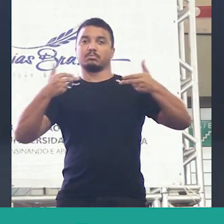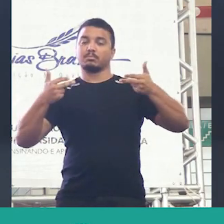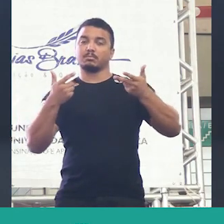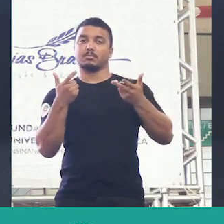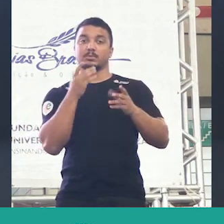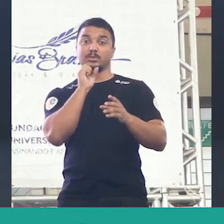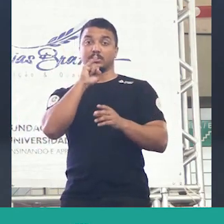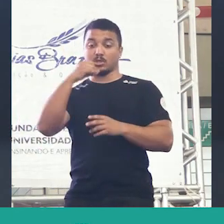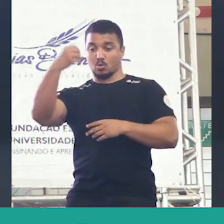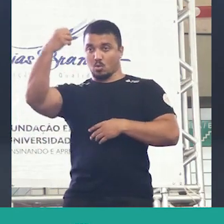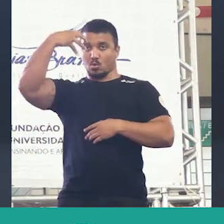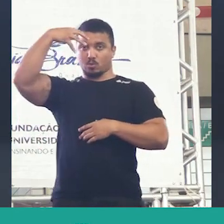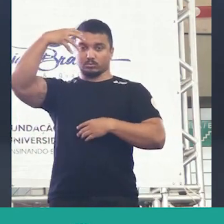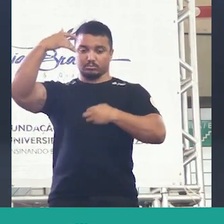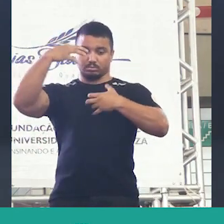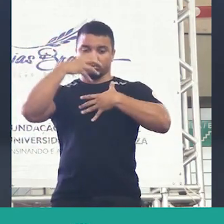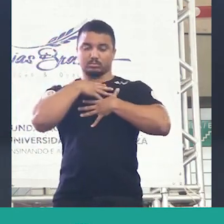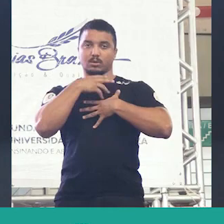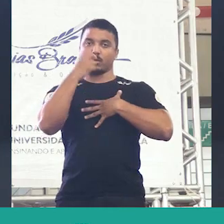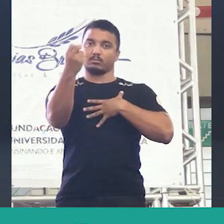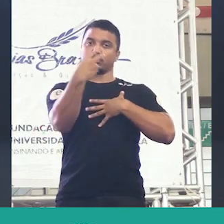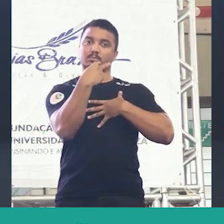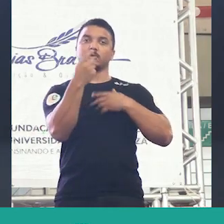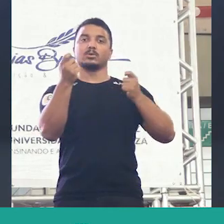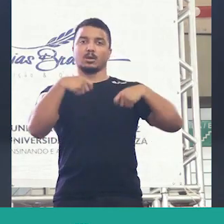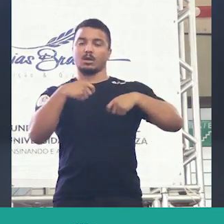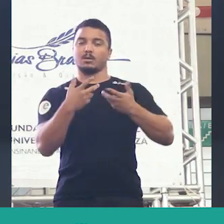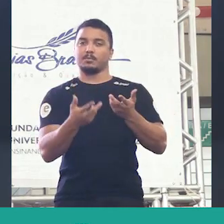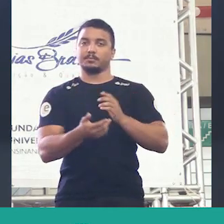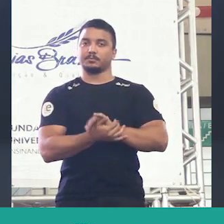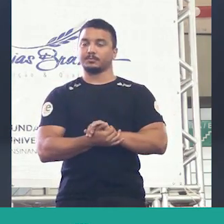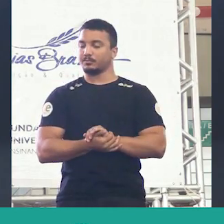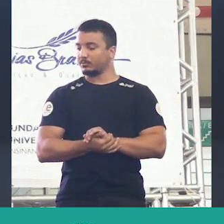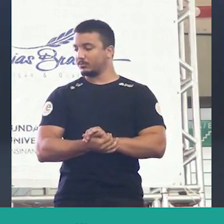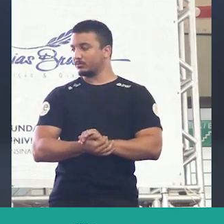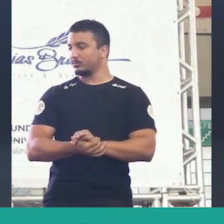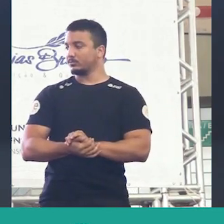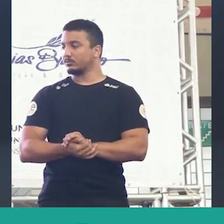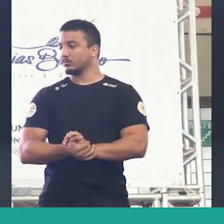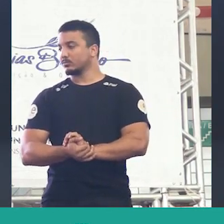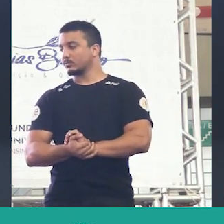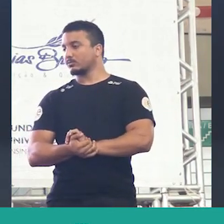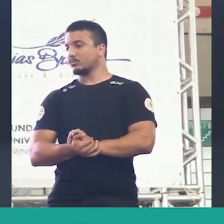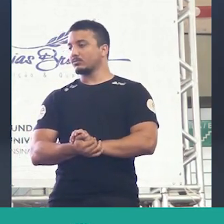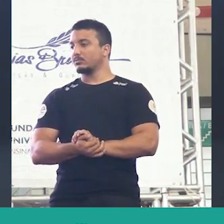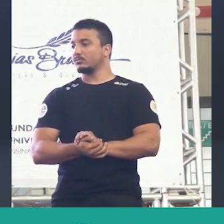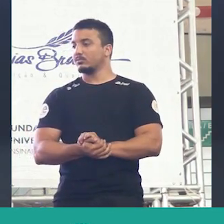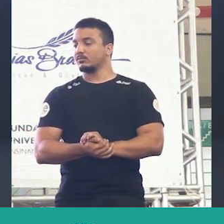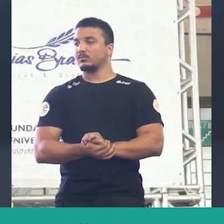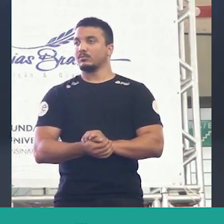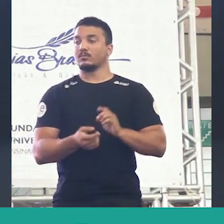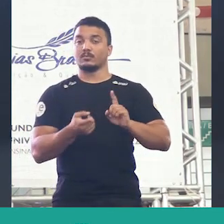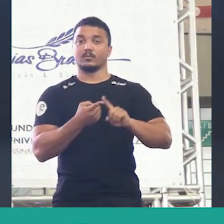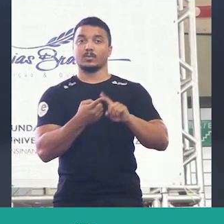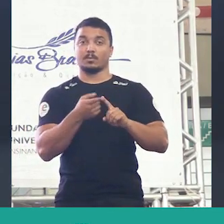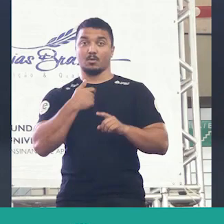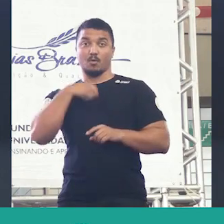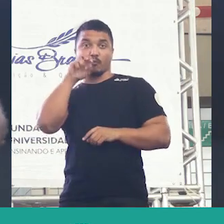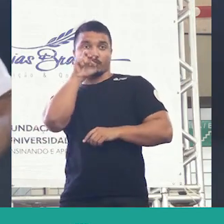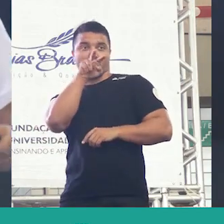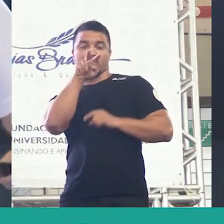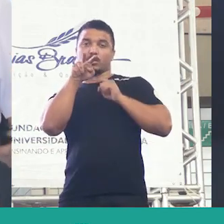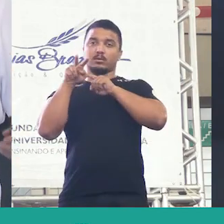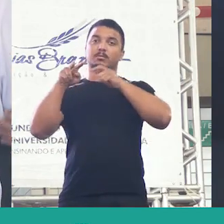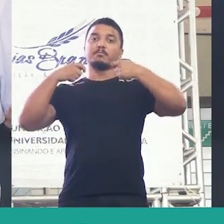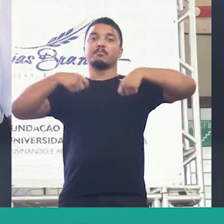certo? Quando a luz sai de mim e chega no seu olho. Pois bem, vamos lá. E para que eu veja alguma coisa, é necessário